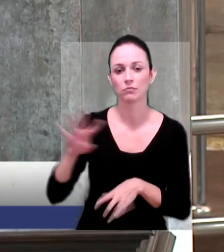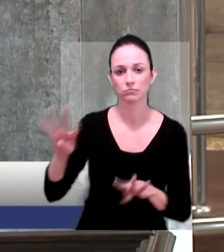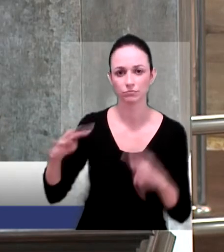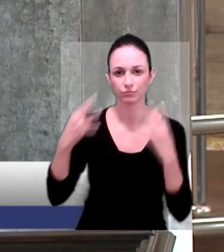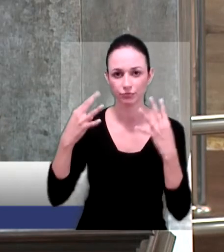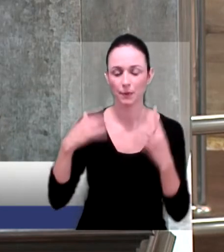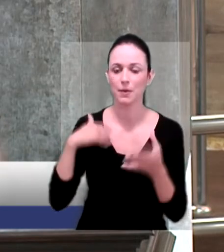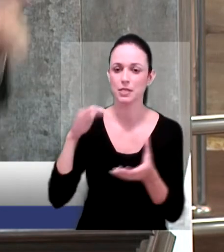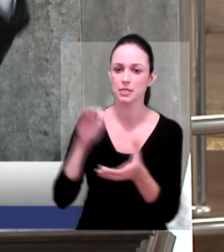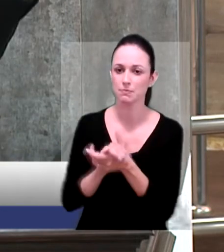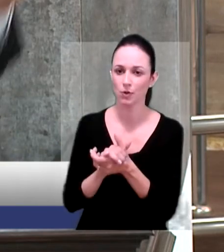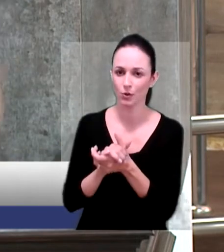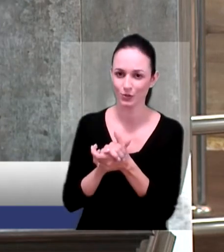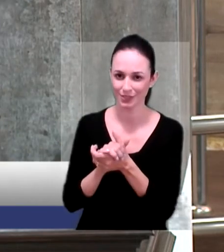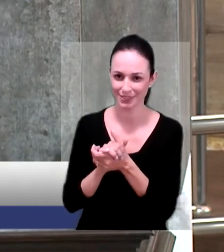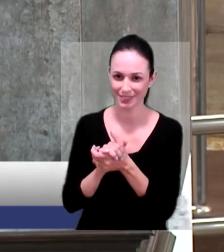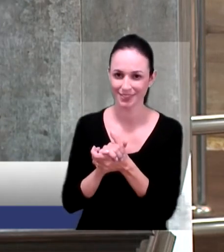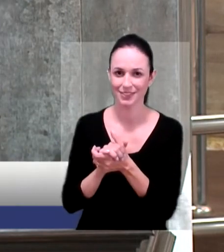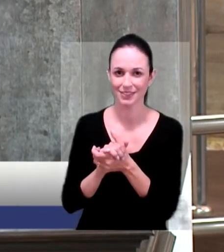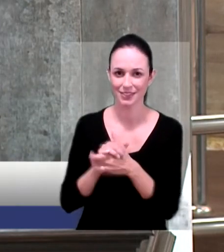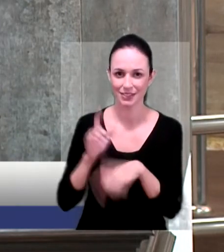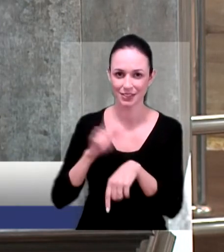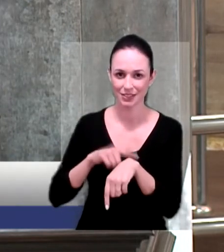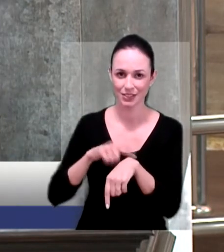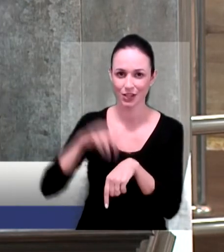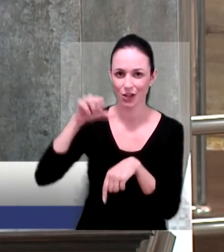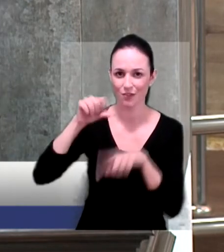comigo desde as 9 no vidrinho, né, gato?